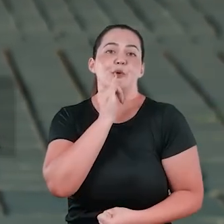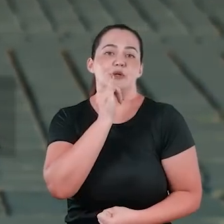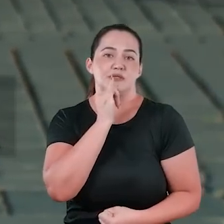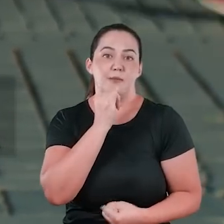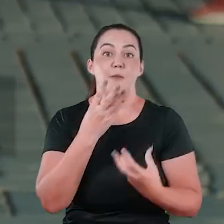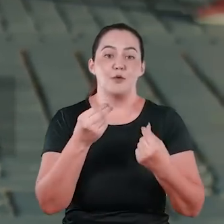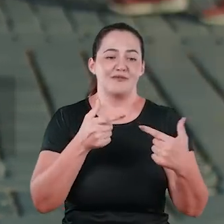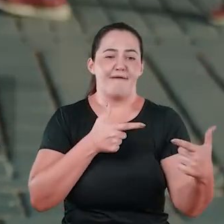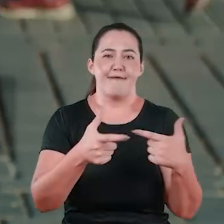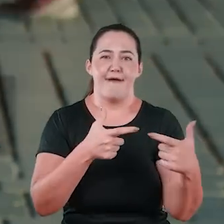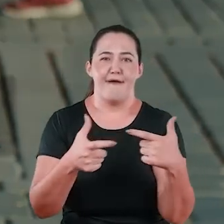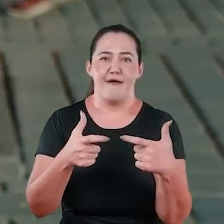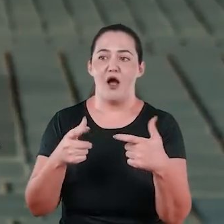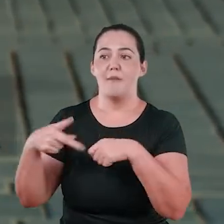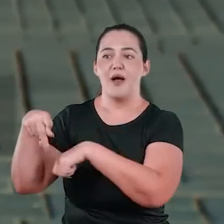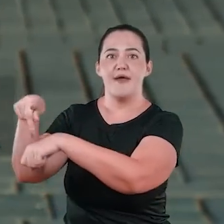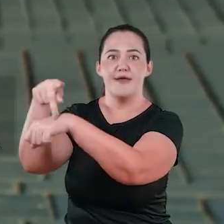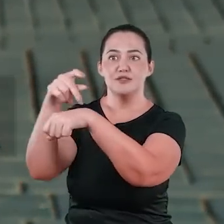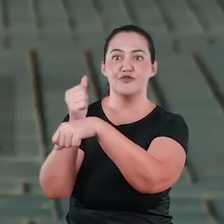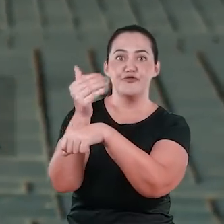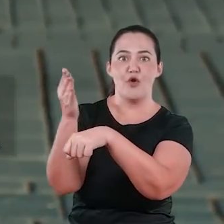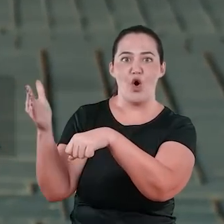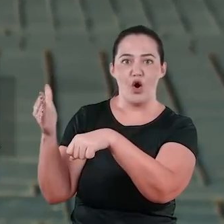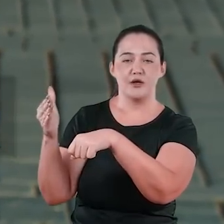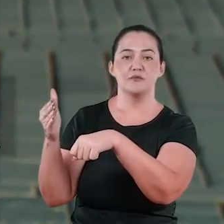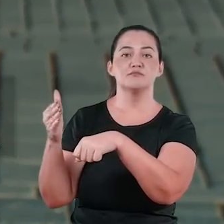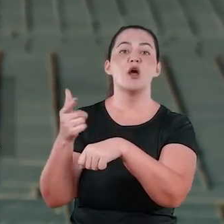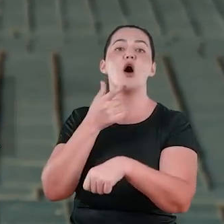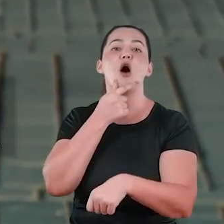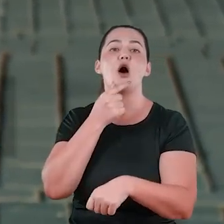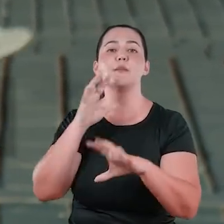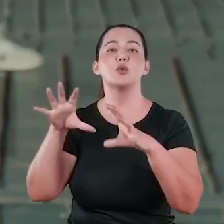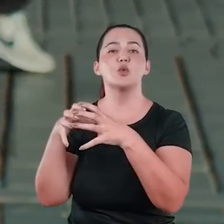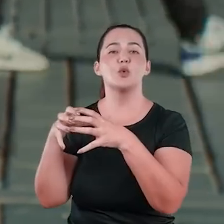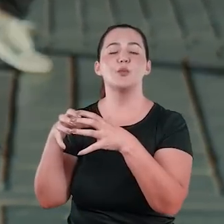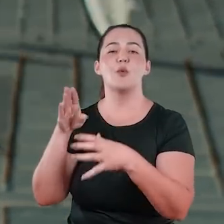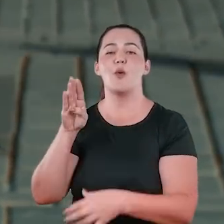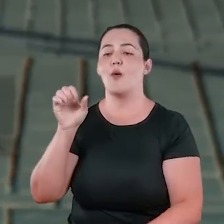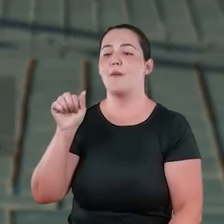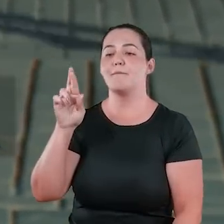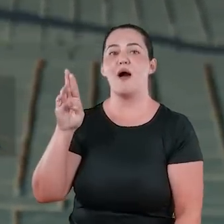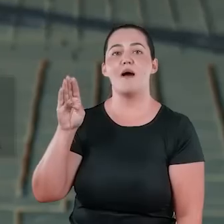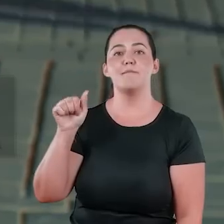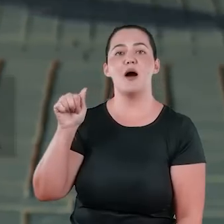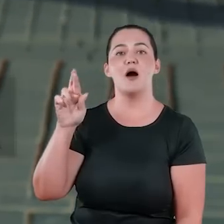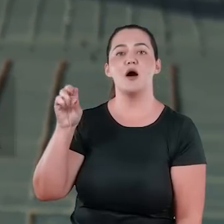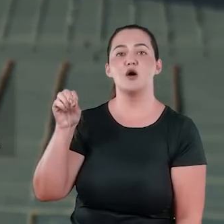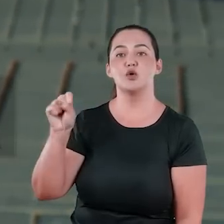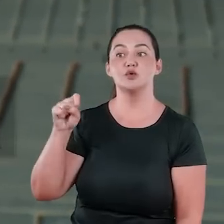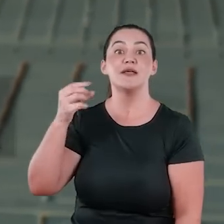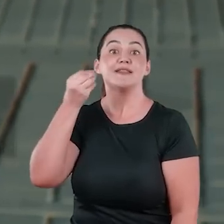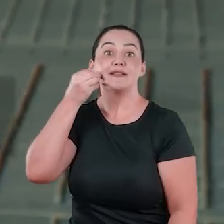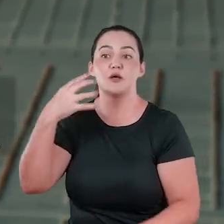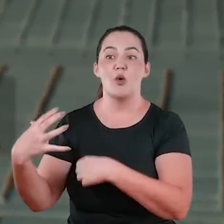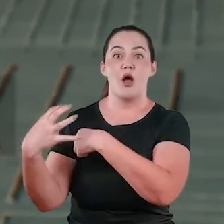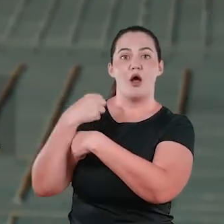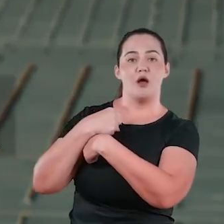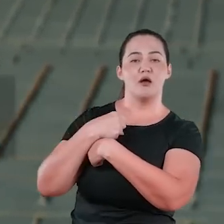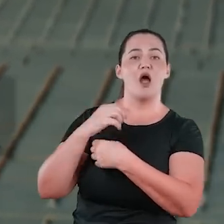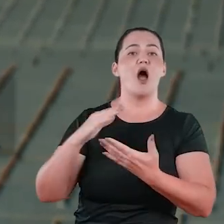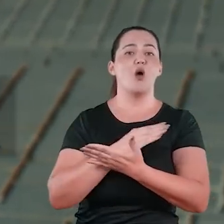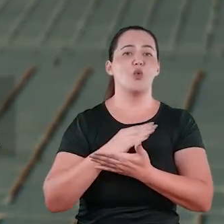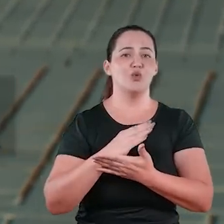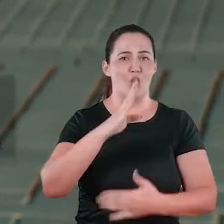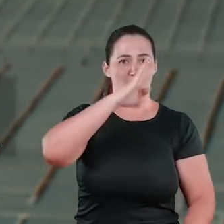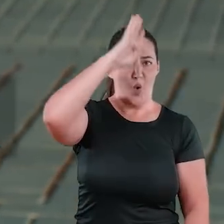várias guerras civis estavam acontecendo. Os bárbaros estavam ameaçando as fronteiras do império e vários soldados já haviam